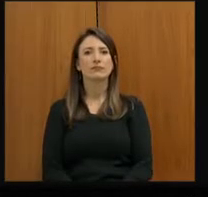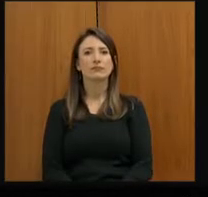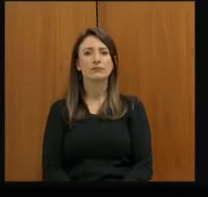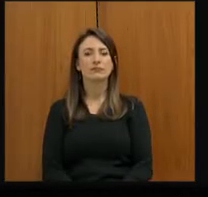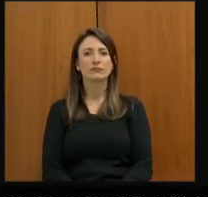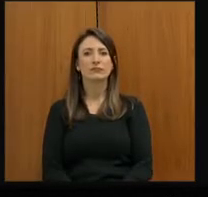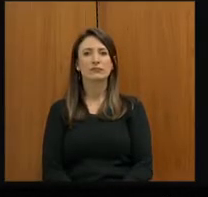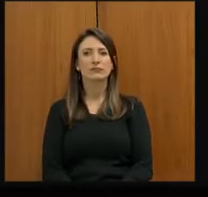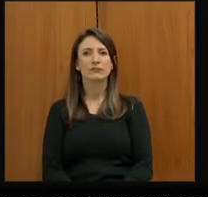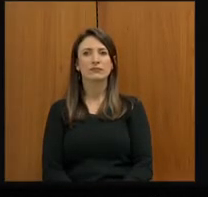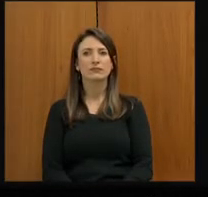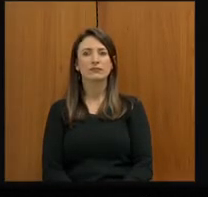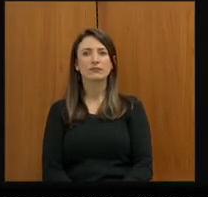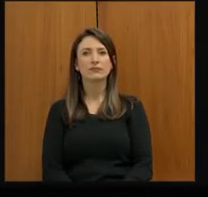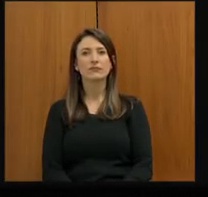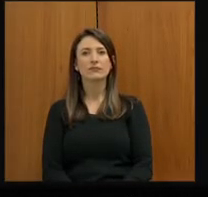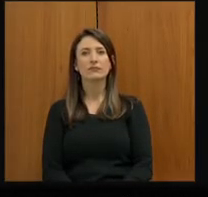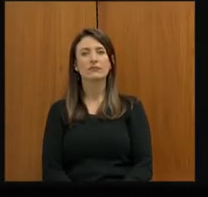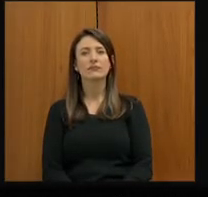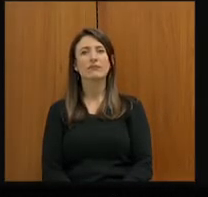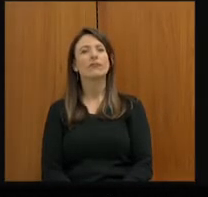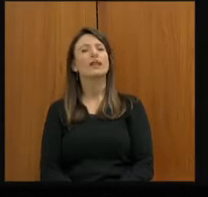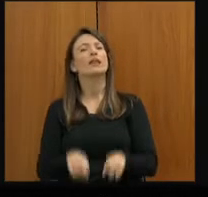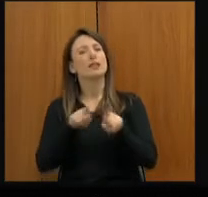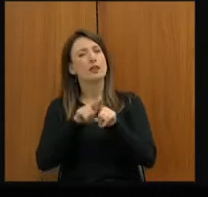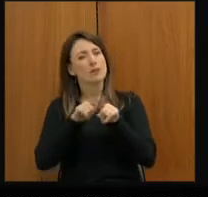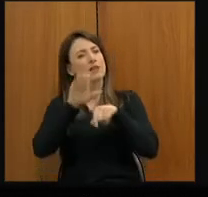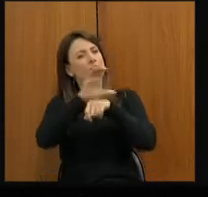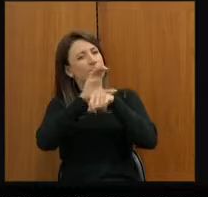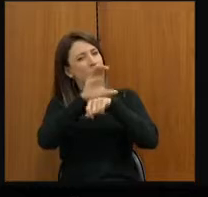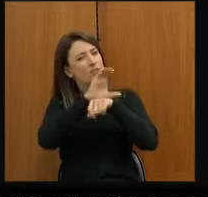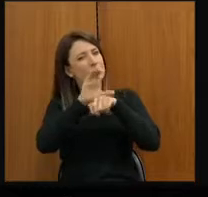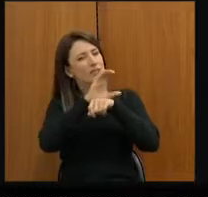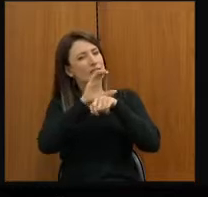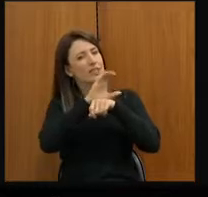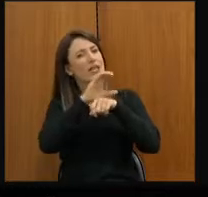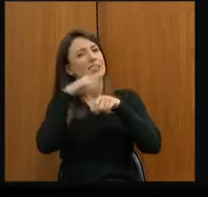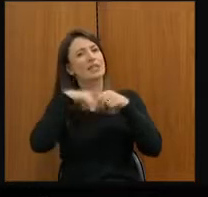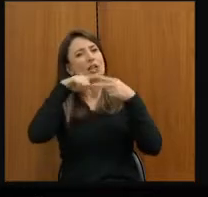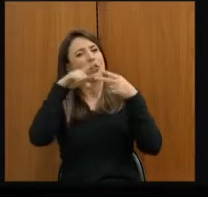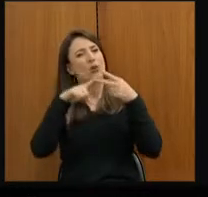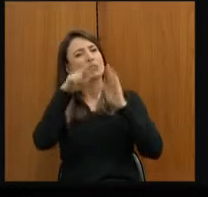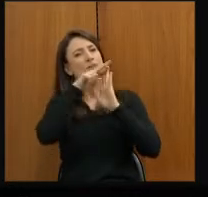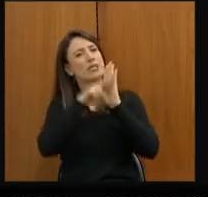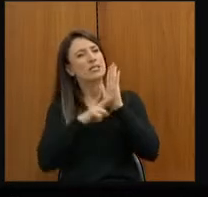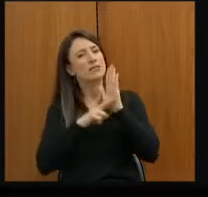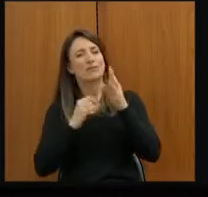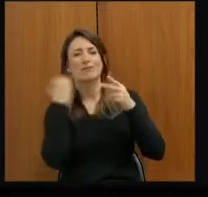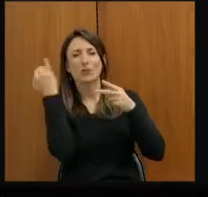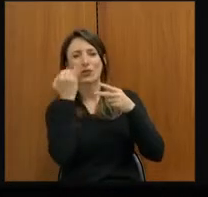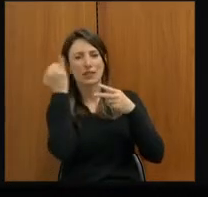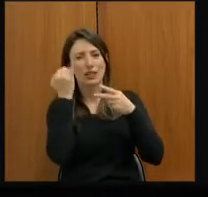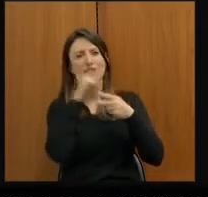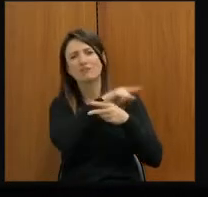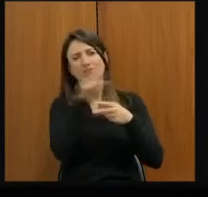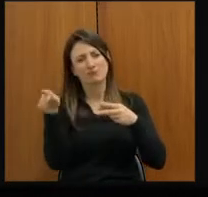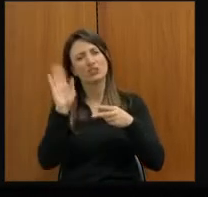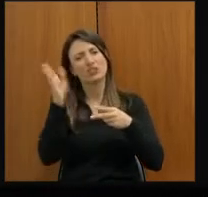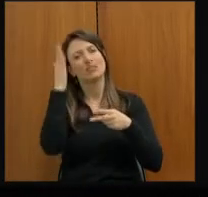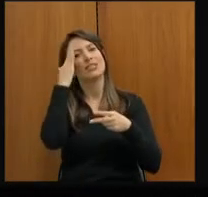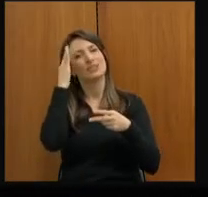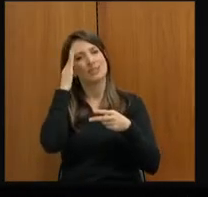me chama atenção na carta condicional de 88 dois princípios que eu acho basilares todo mundo sabe deles